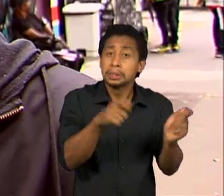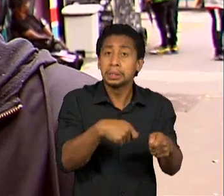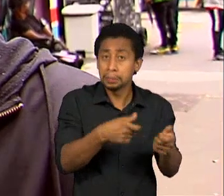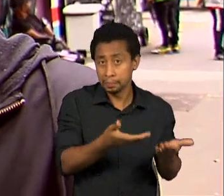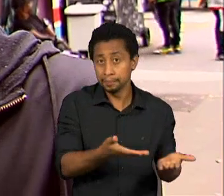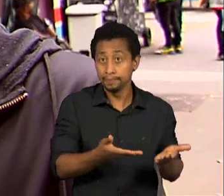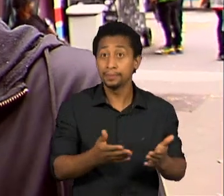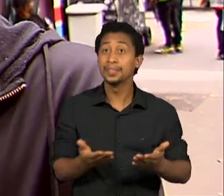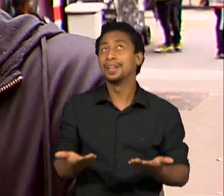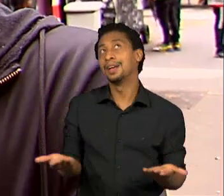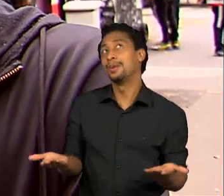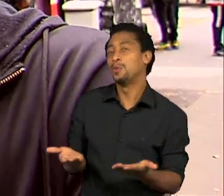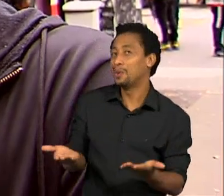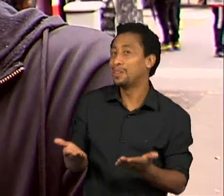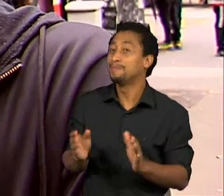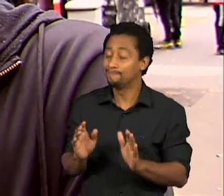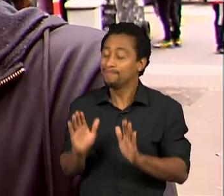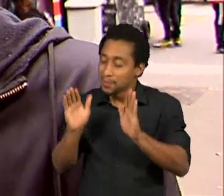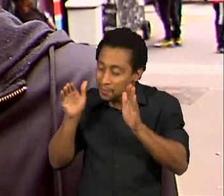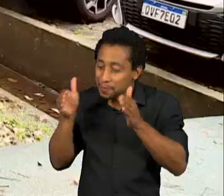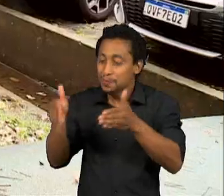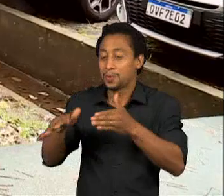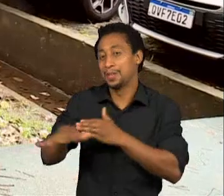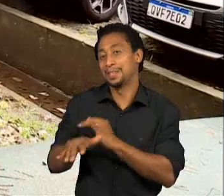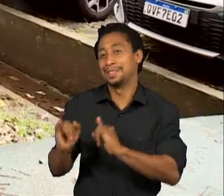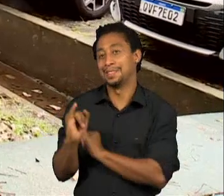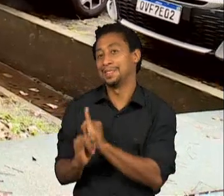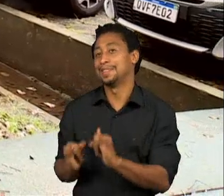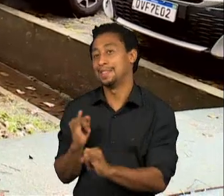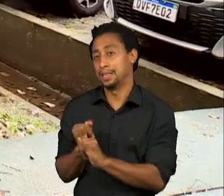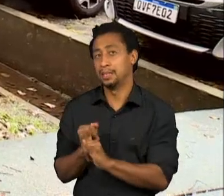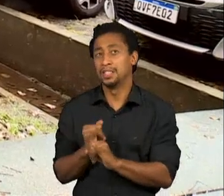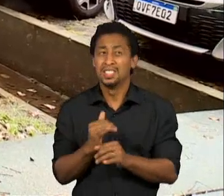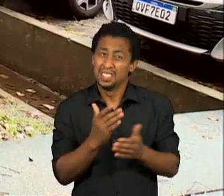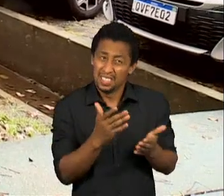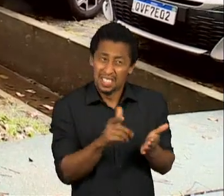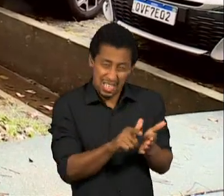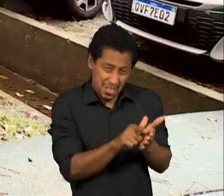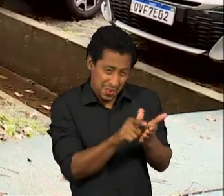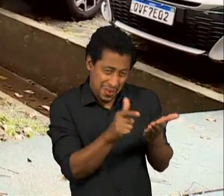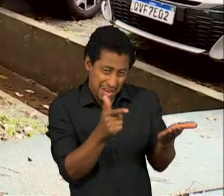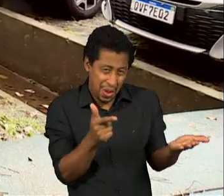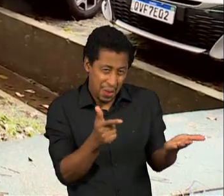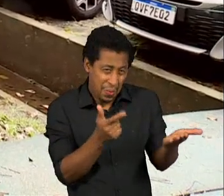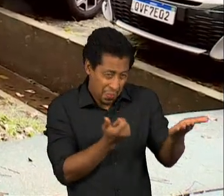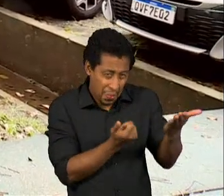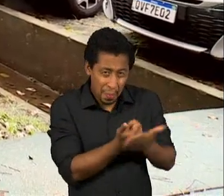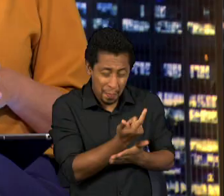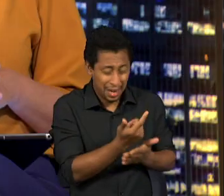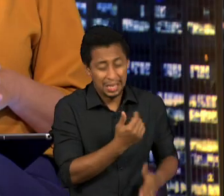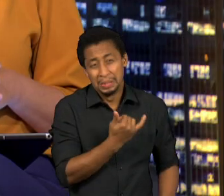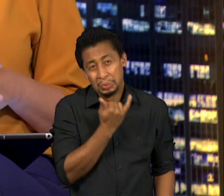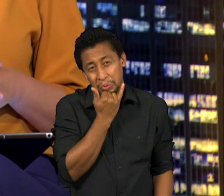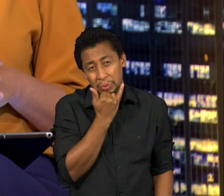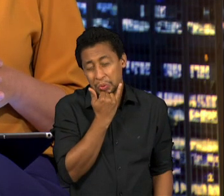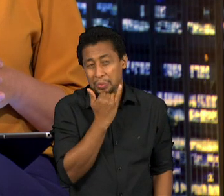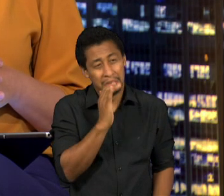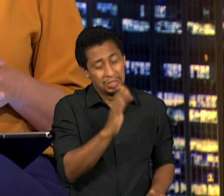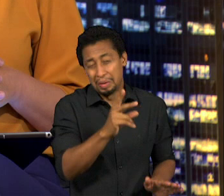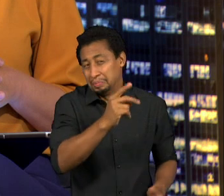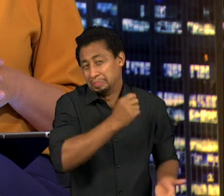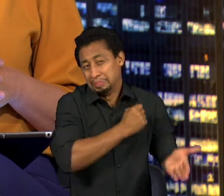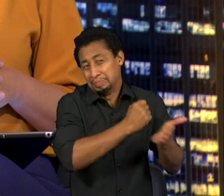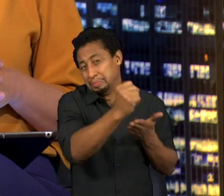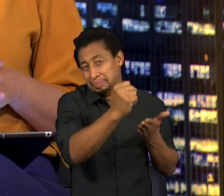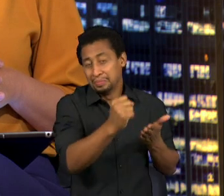mais voltada para a internet. Eu acho muito ultrapassado comprar um jornal impresso. Recebemos